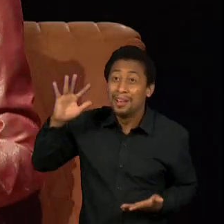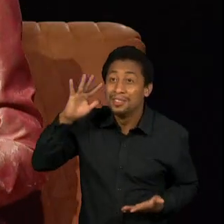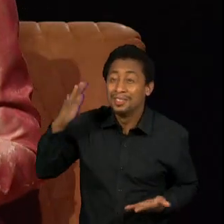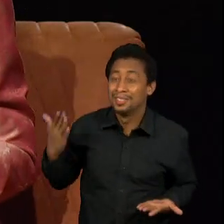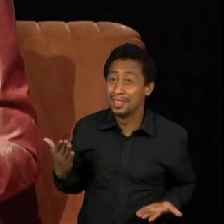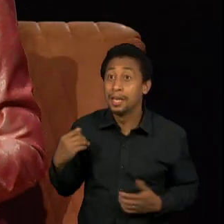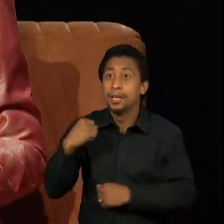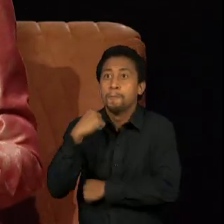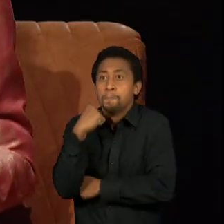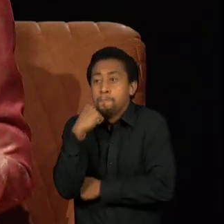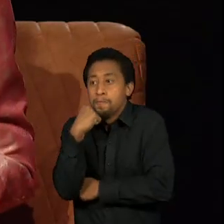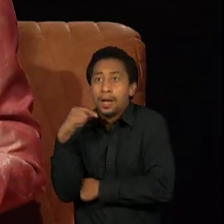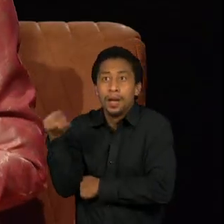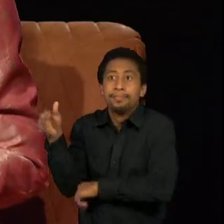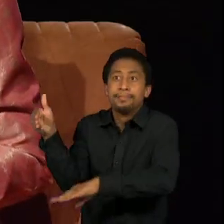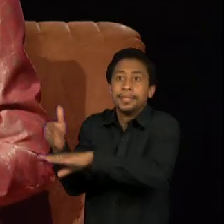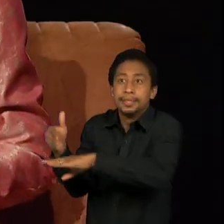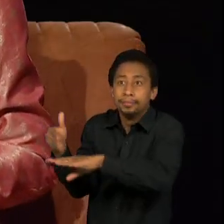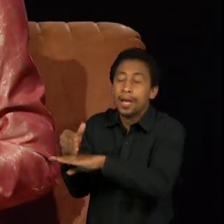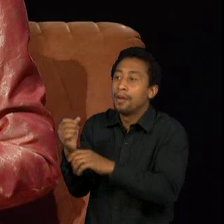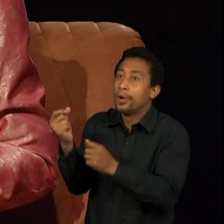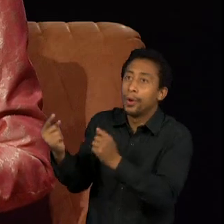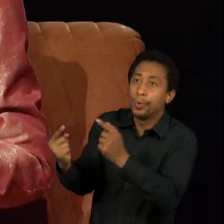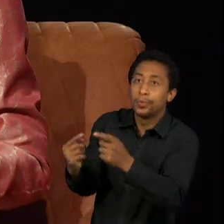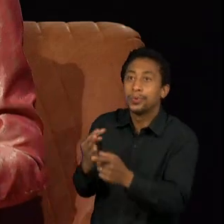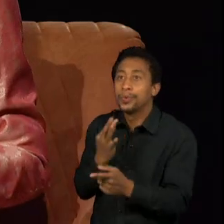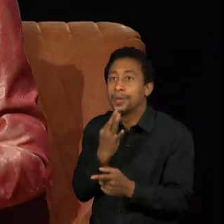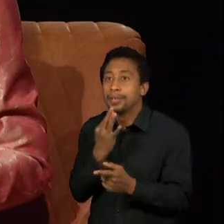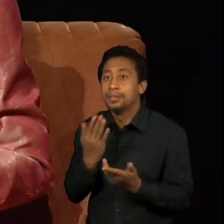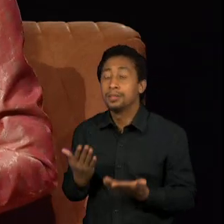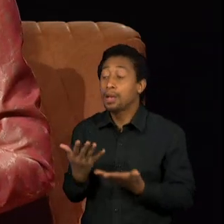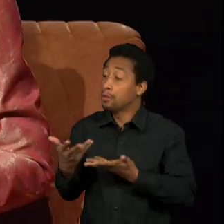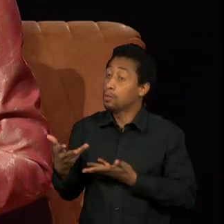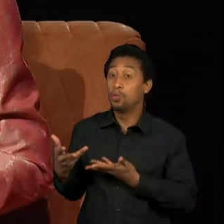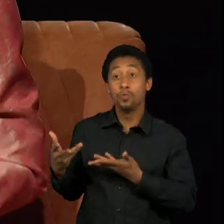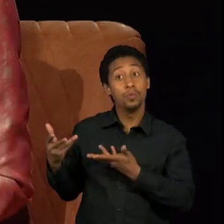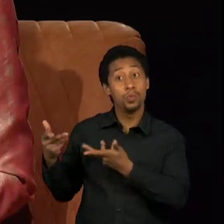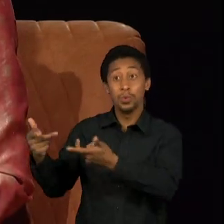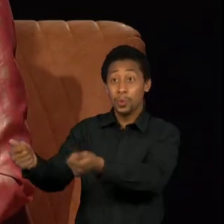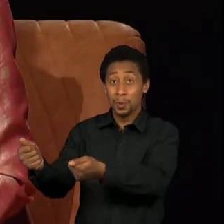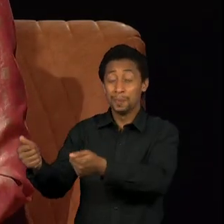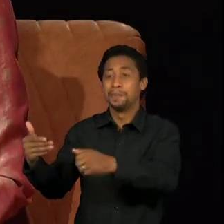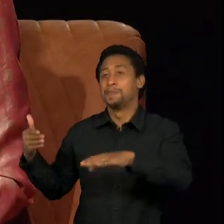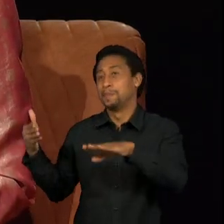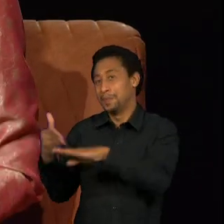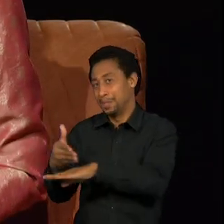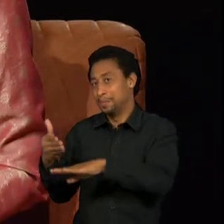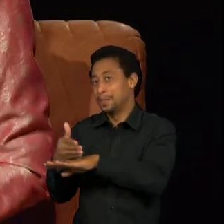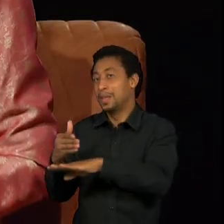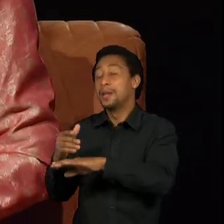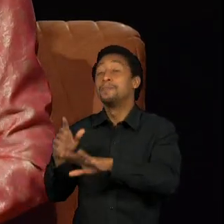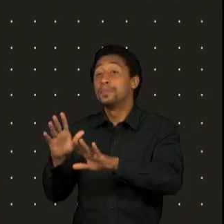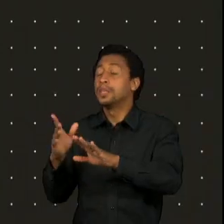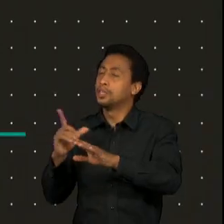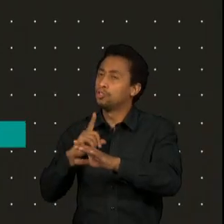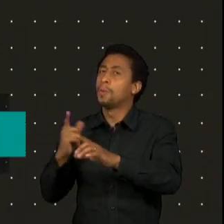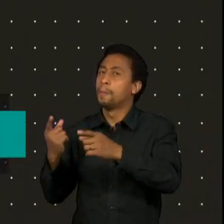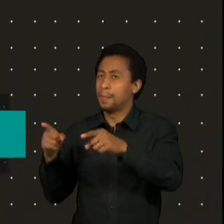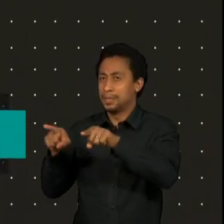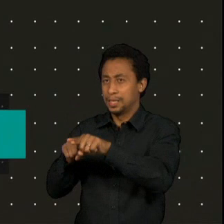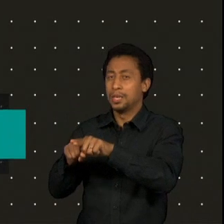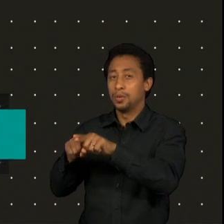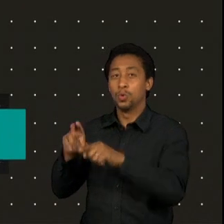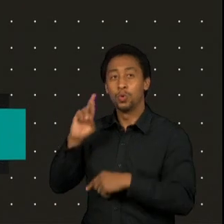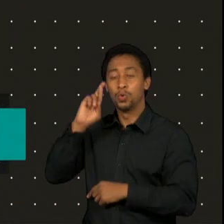gente conhecia. E me convidaram para esse concurso, que era, inclusive, patrocinado por um